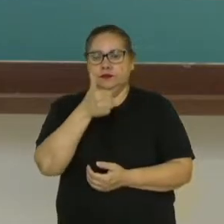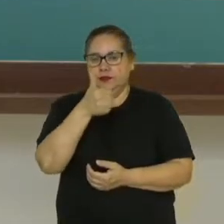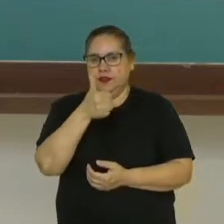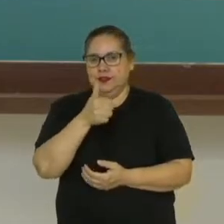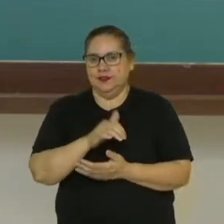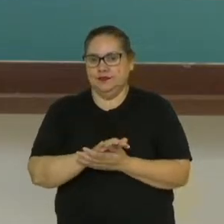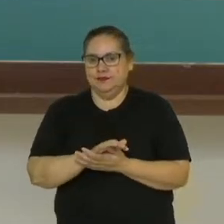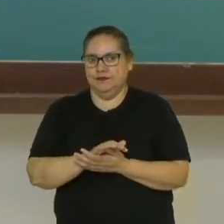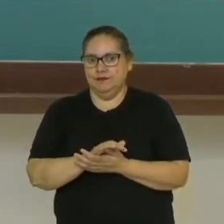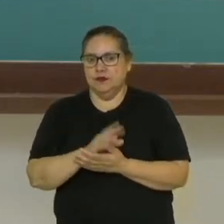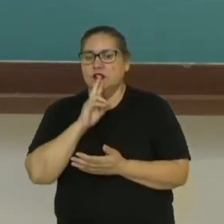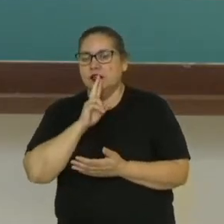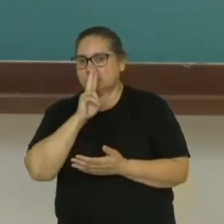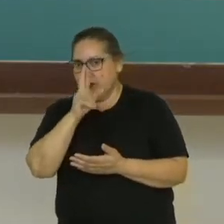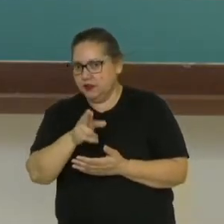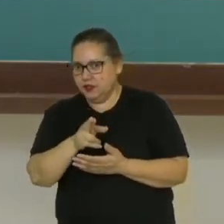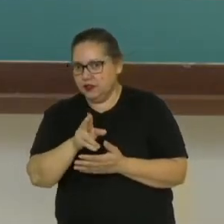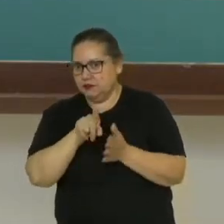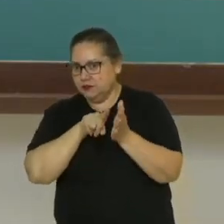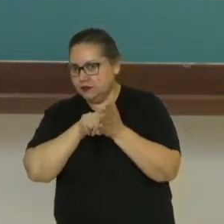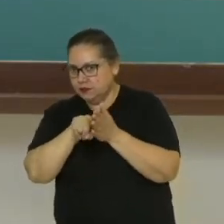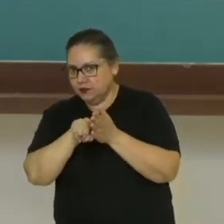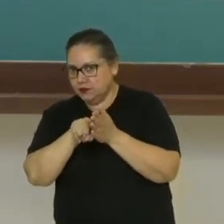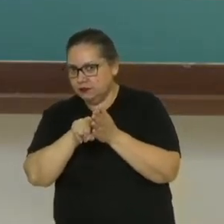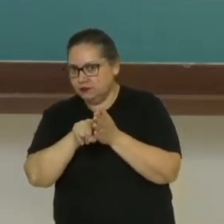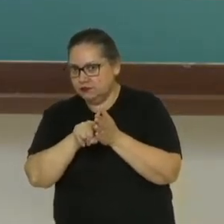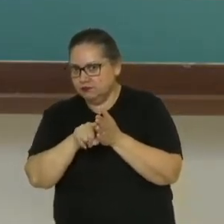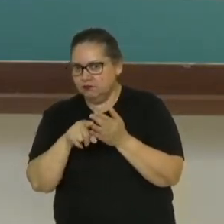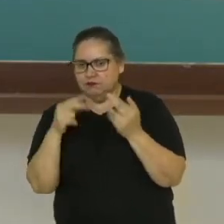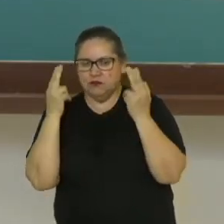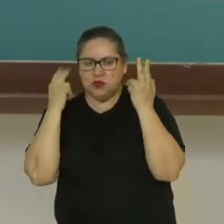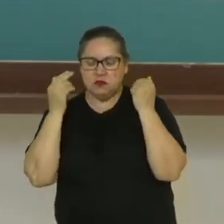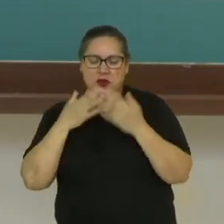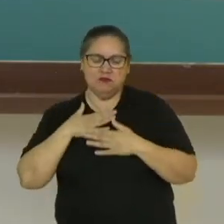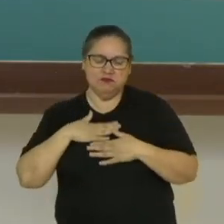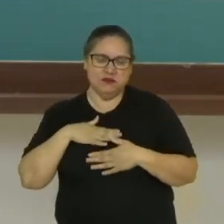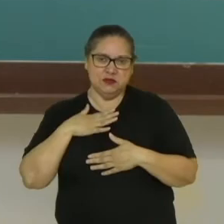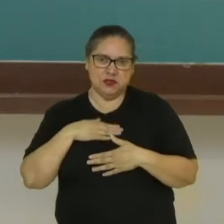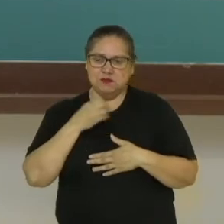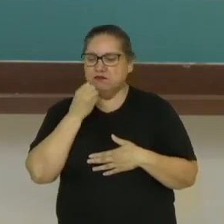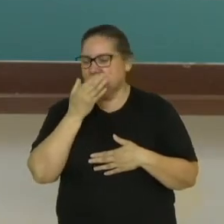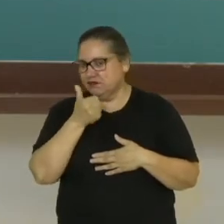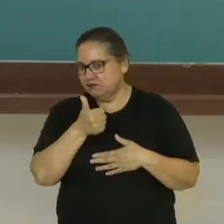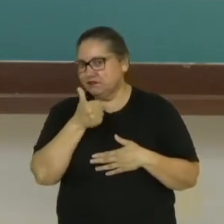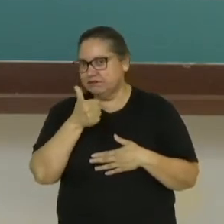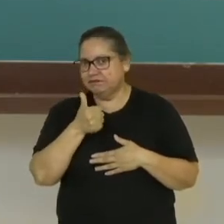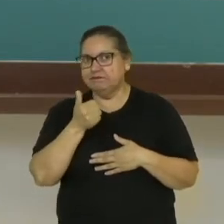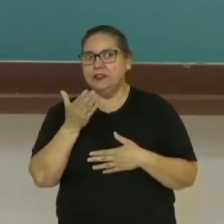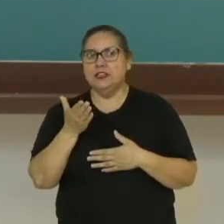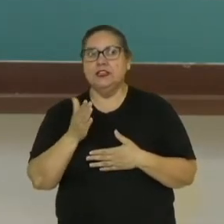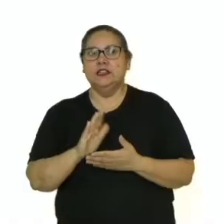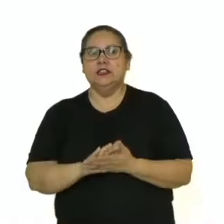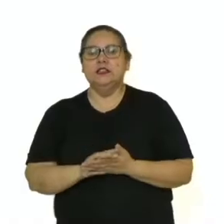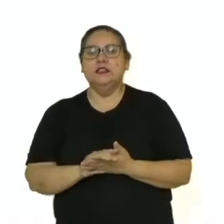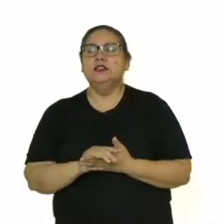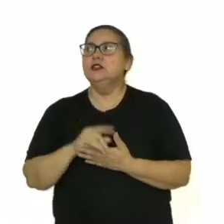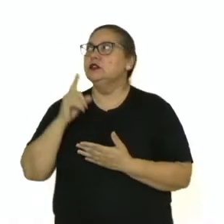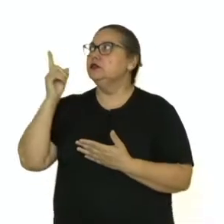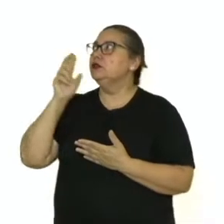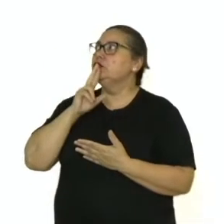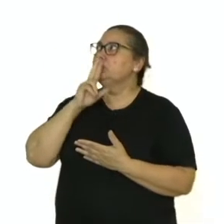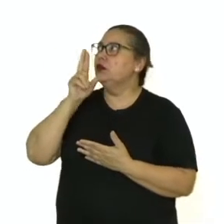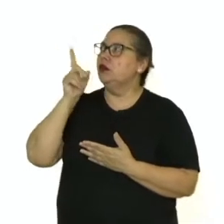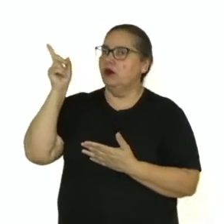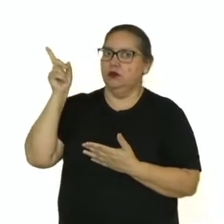E aí, pessoal? Responderam essa tranquilinho, né? Essa tá bem de boa, né, turma? Sua